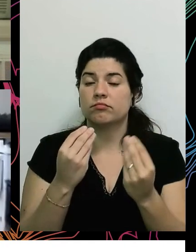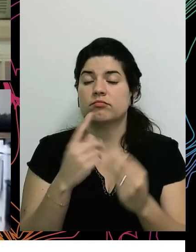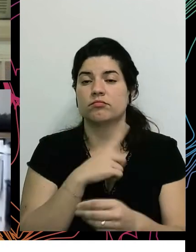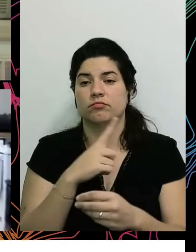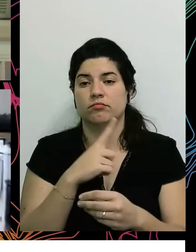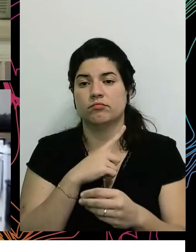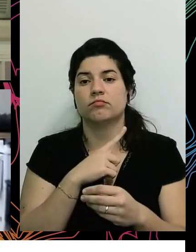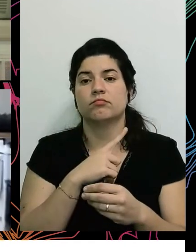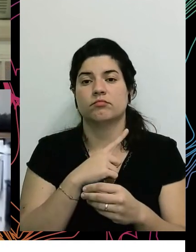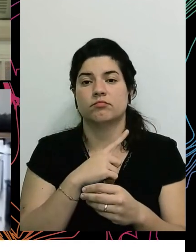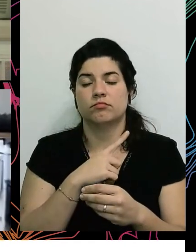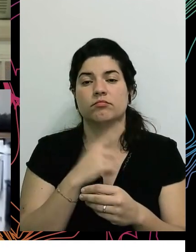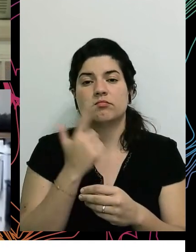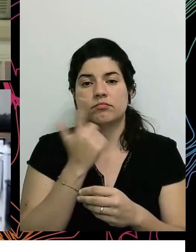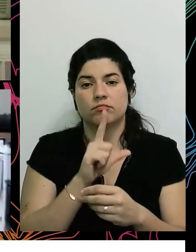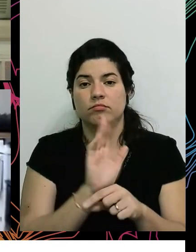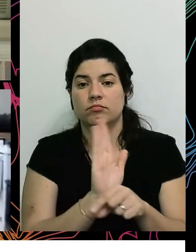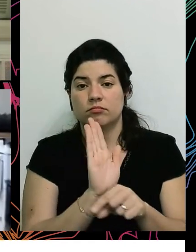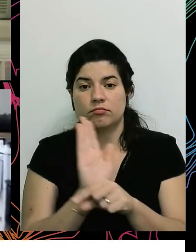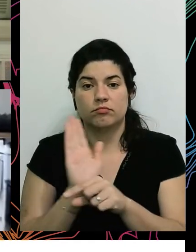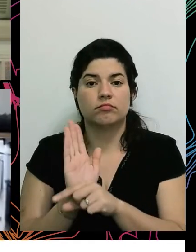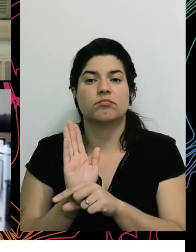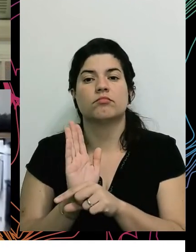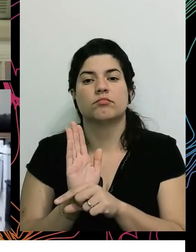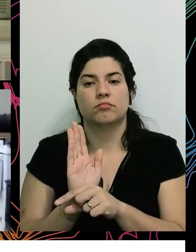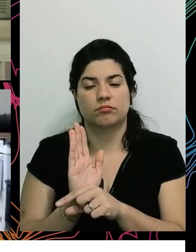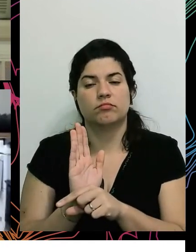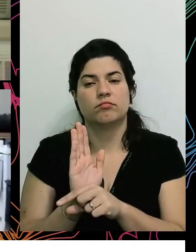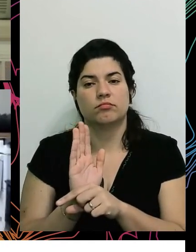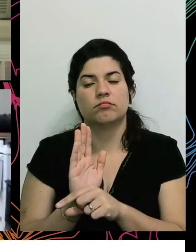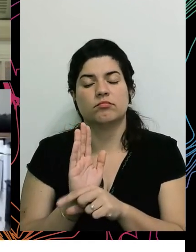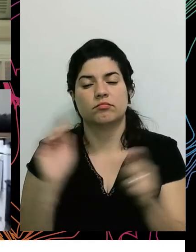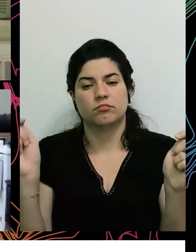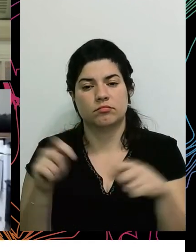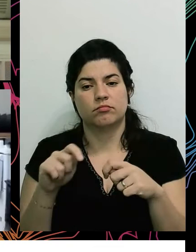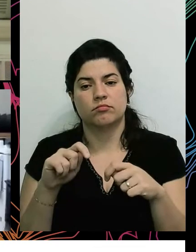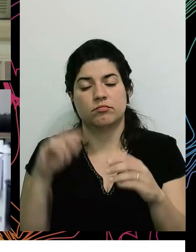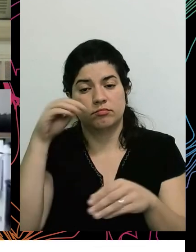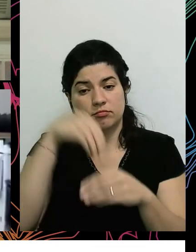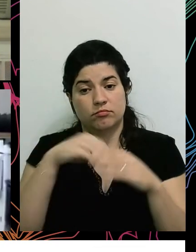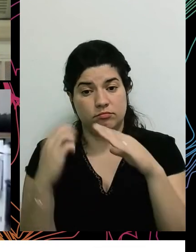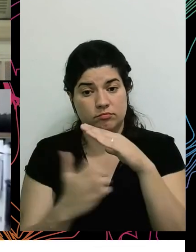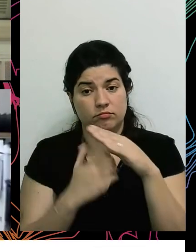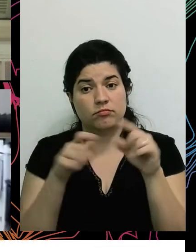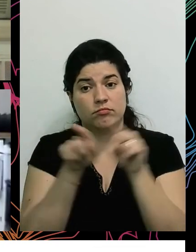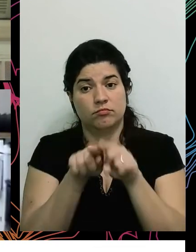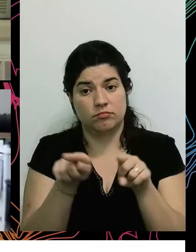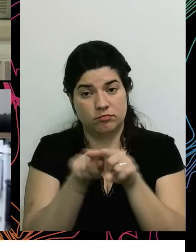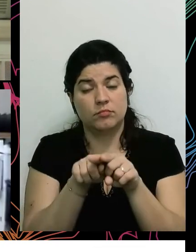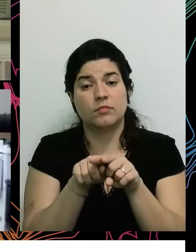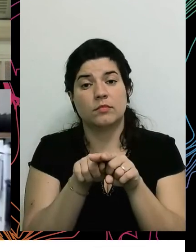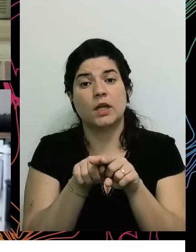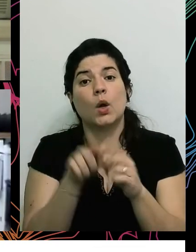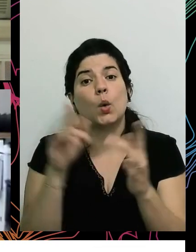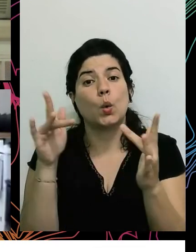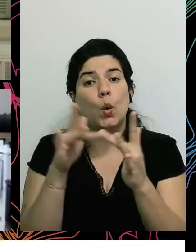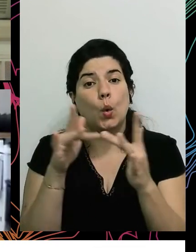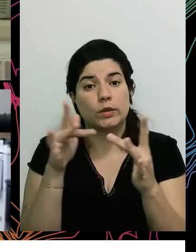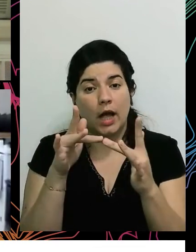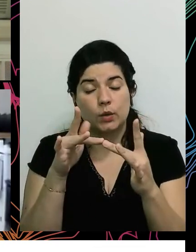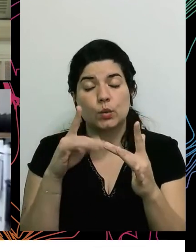soft, como a colaboração e integridade, e a rede de contactos, não?